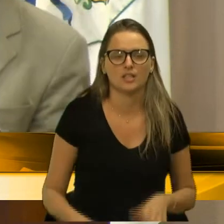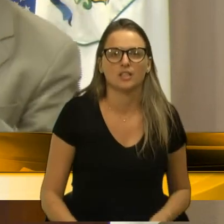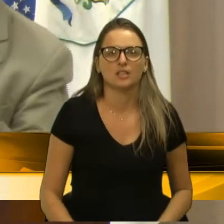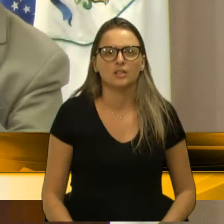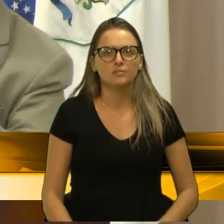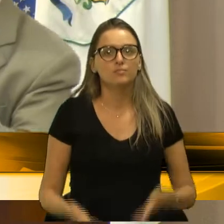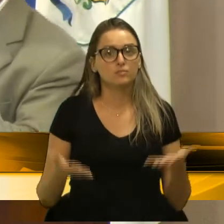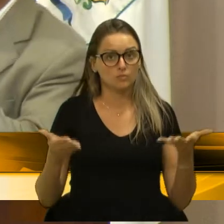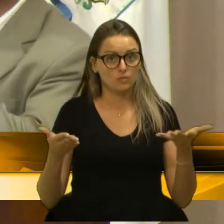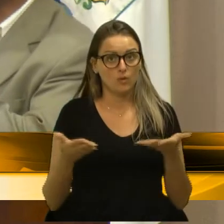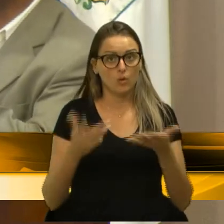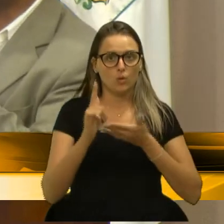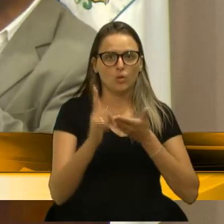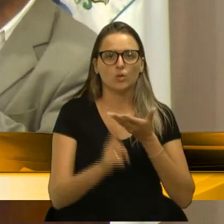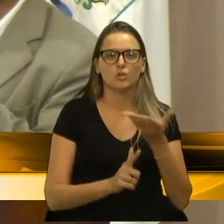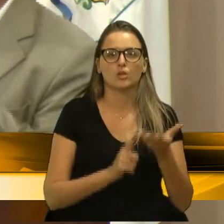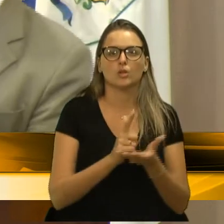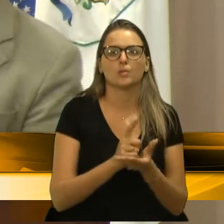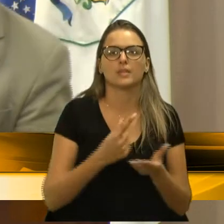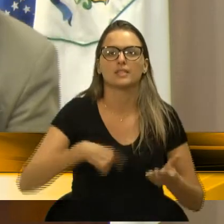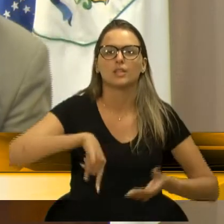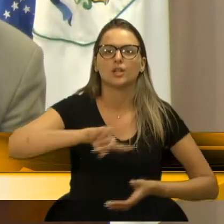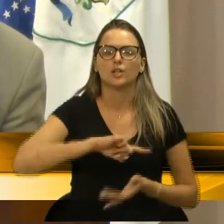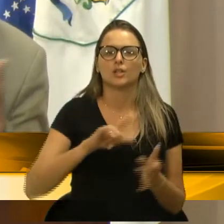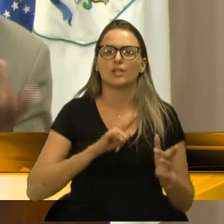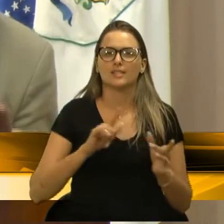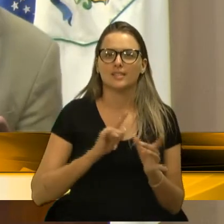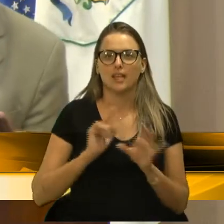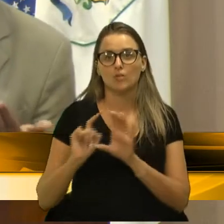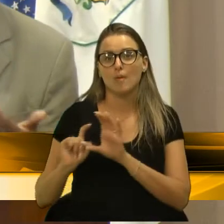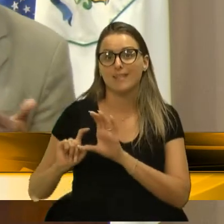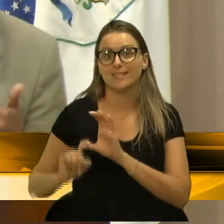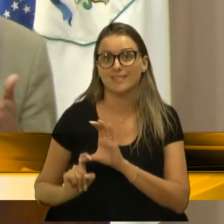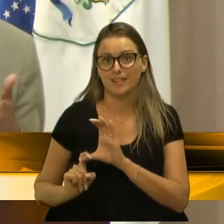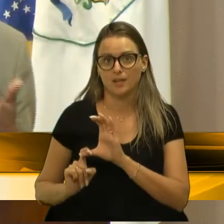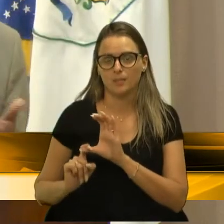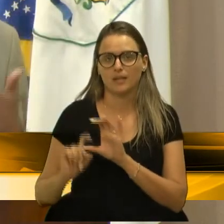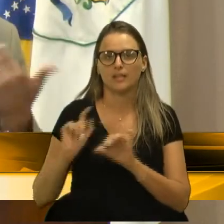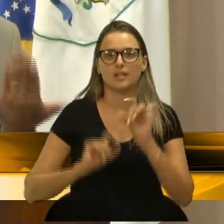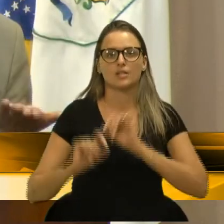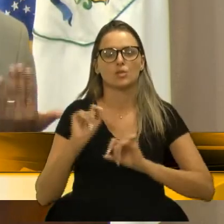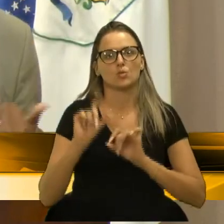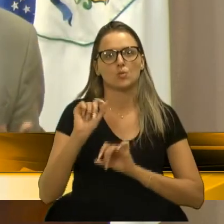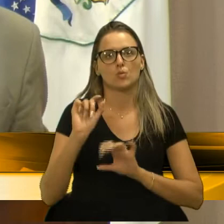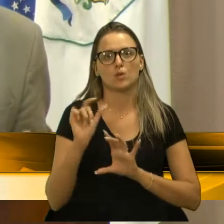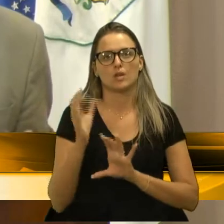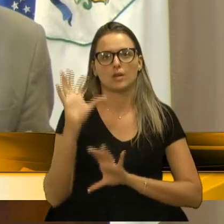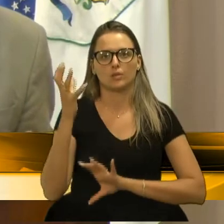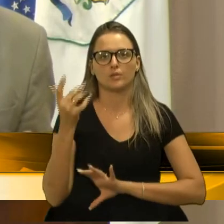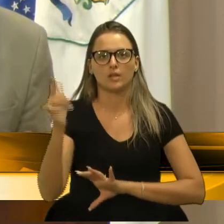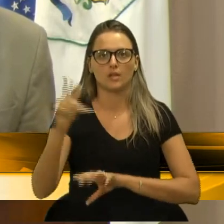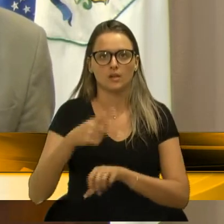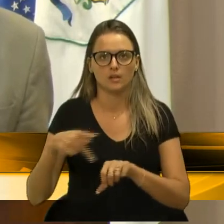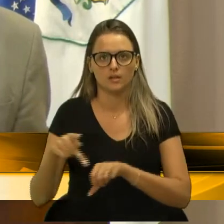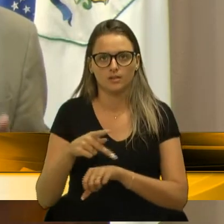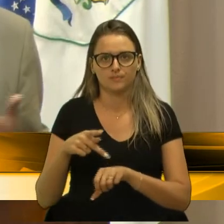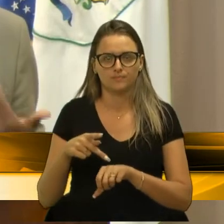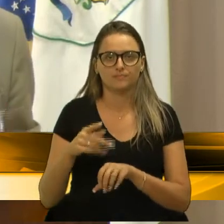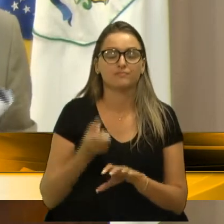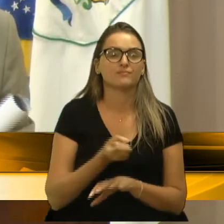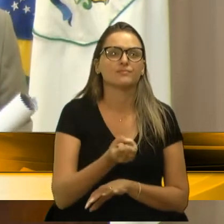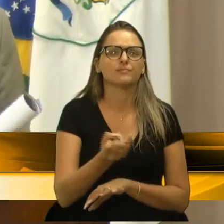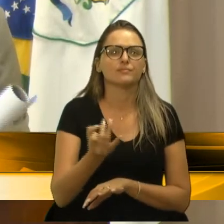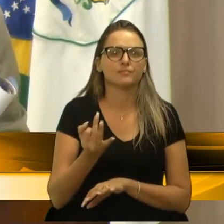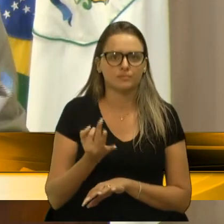Hoje, com a globalização, nós estamos tendo uma interdependência da ação um do outro. Quantas